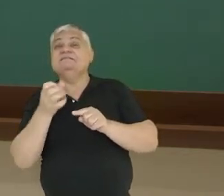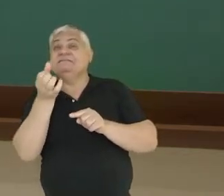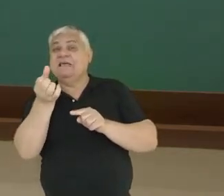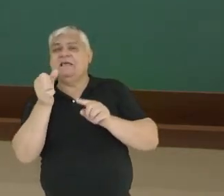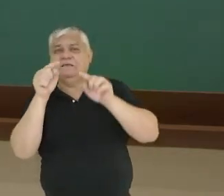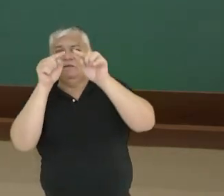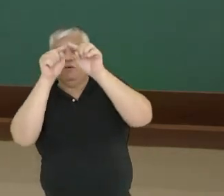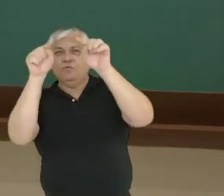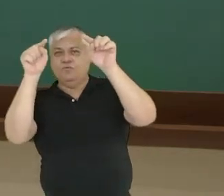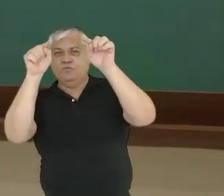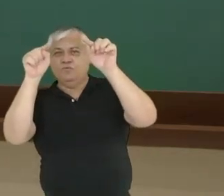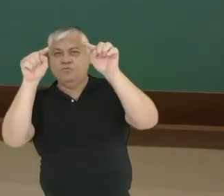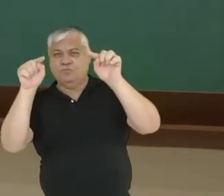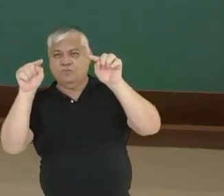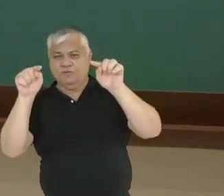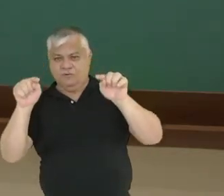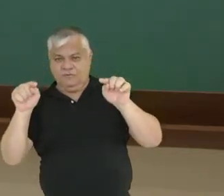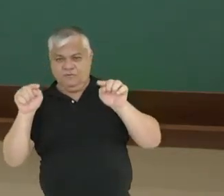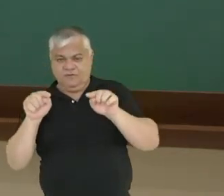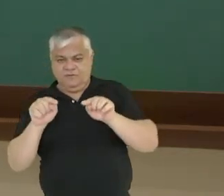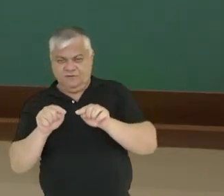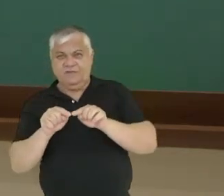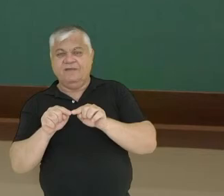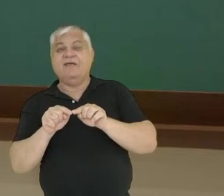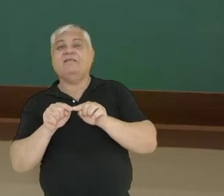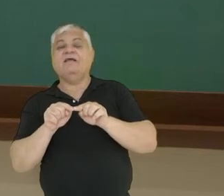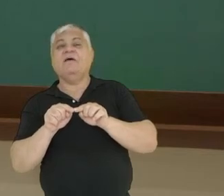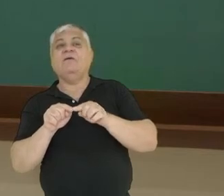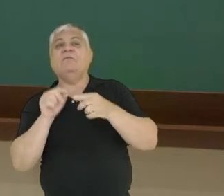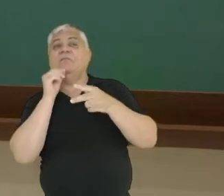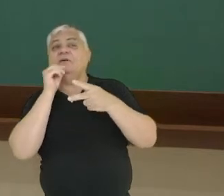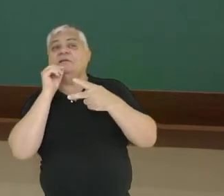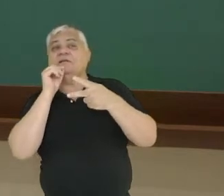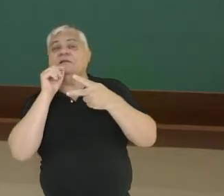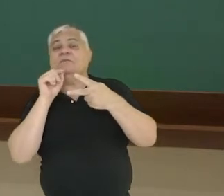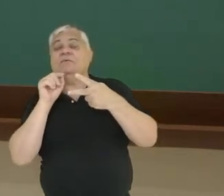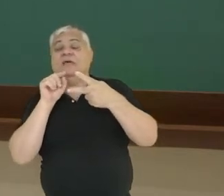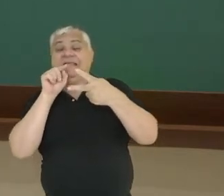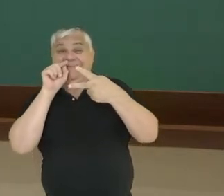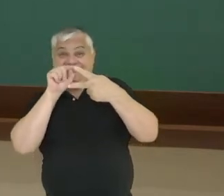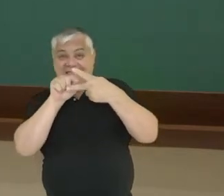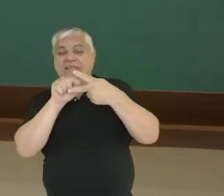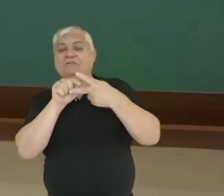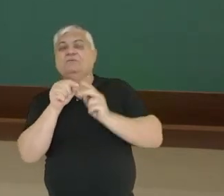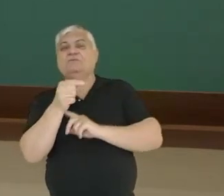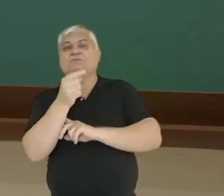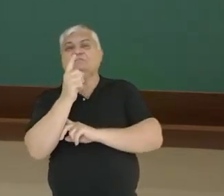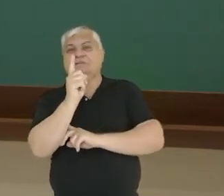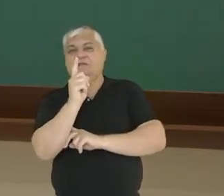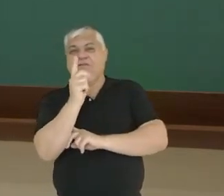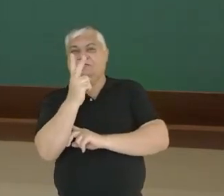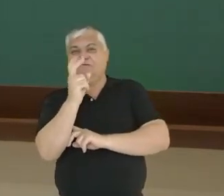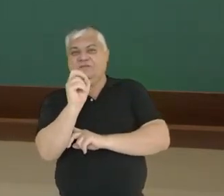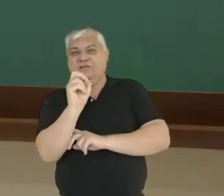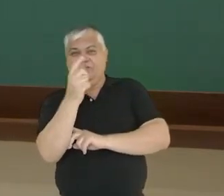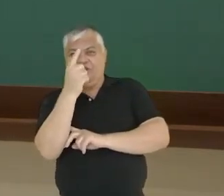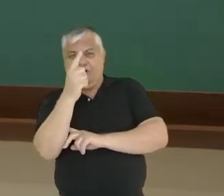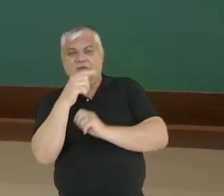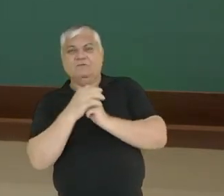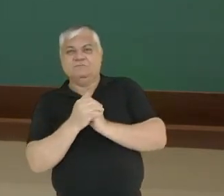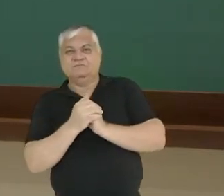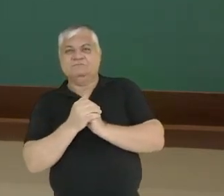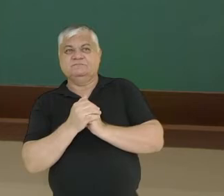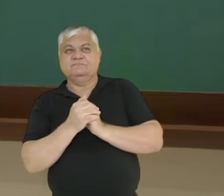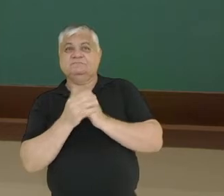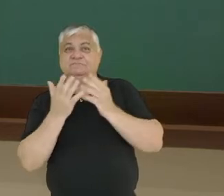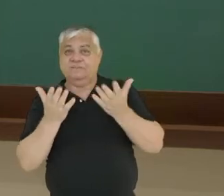lados e cada ângulo interno aqui vale 120 graus. Por ele ser regular,